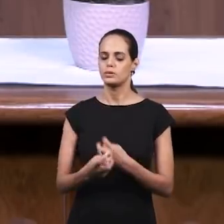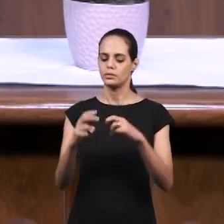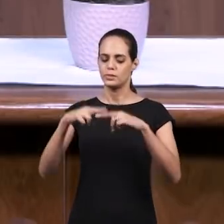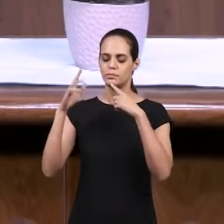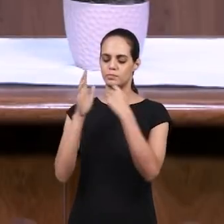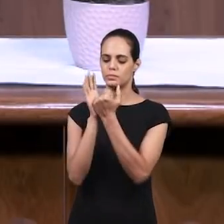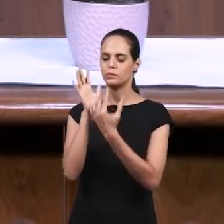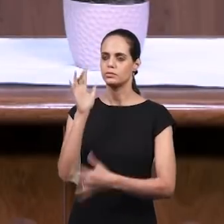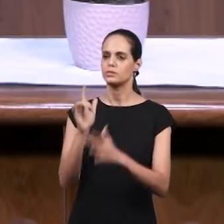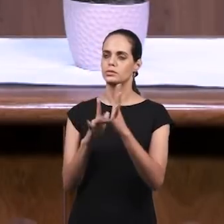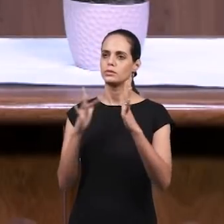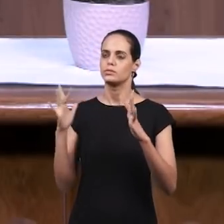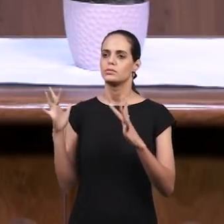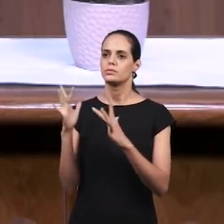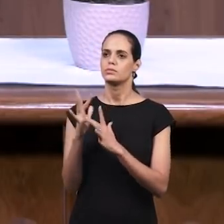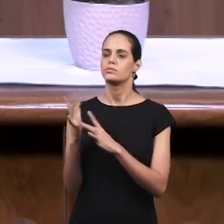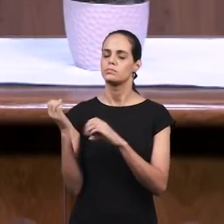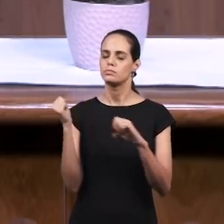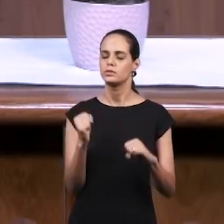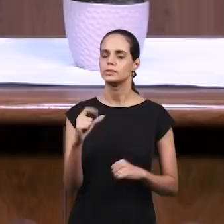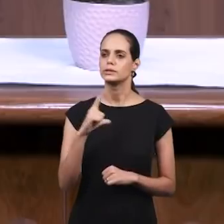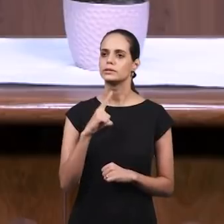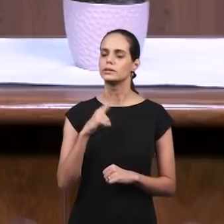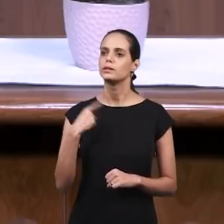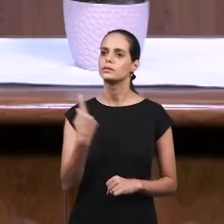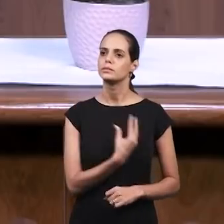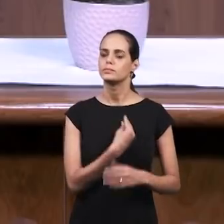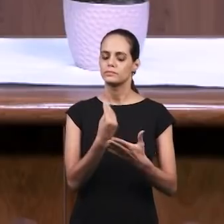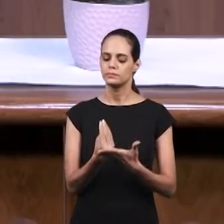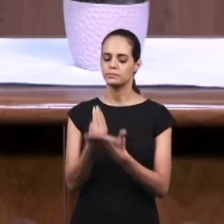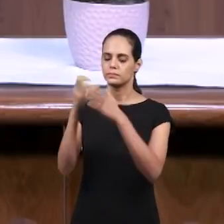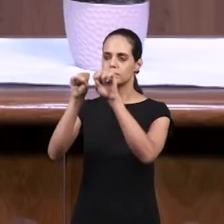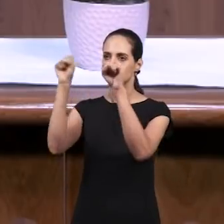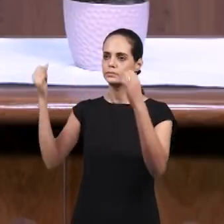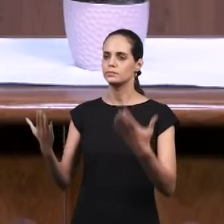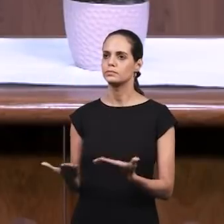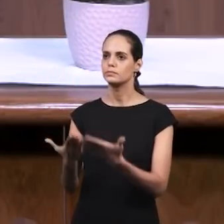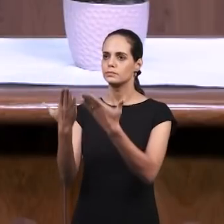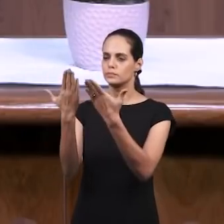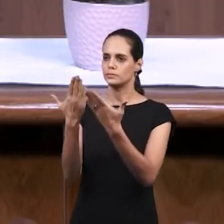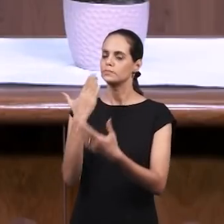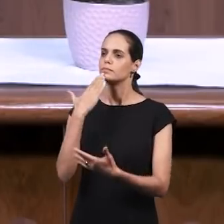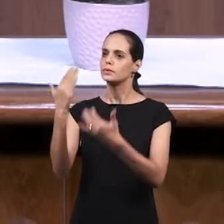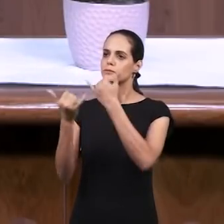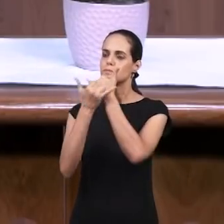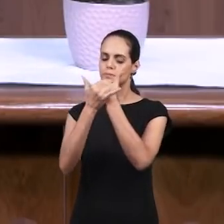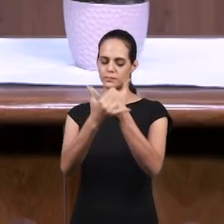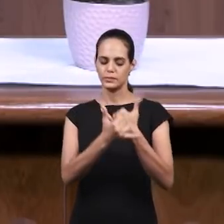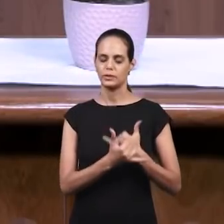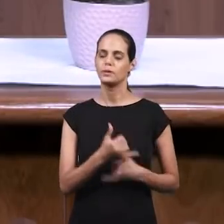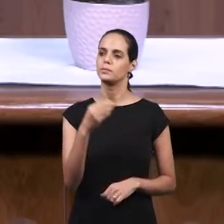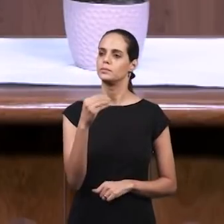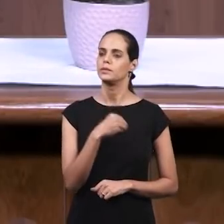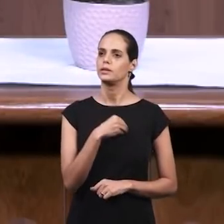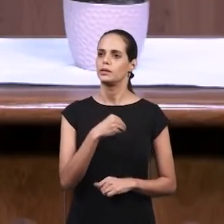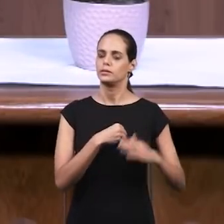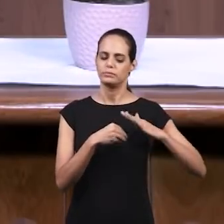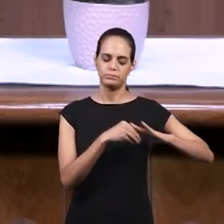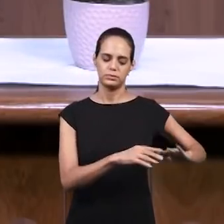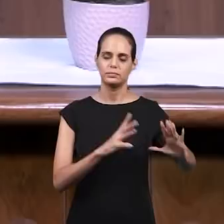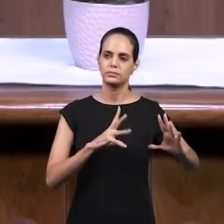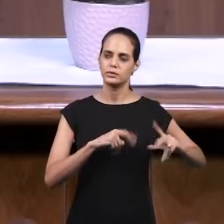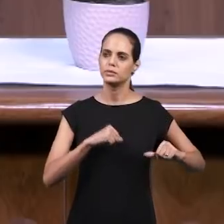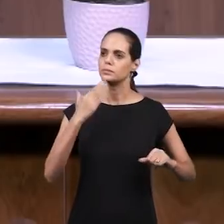pelo poder que há no sangue do Senhor Jesus. Quando colocamos as nossas vidas diante de Ti, pedindo perdão, Senhor, pelos nossos